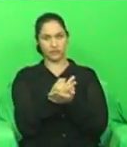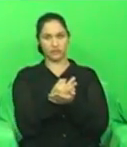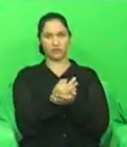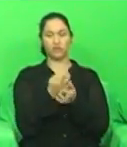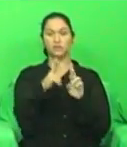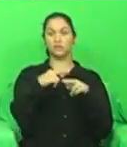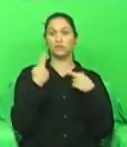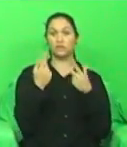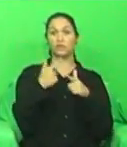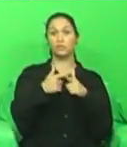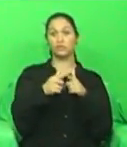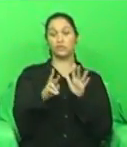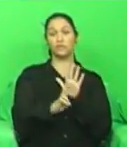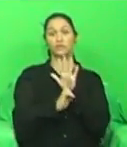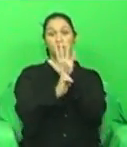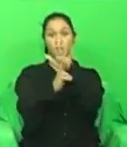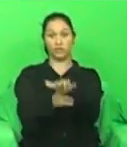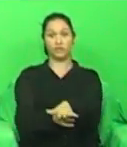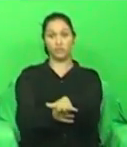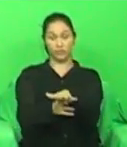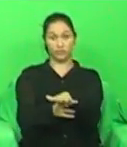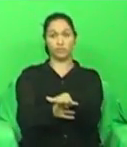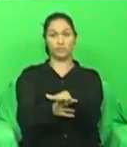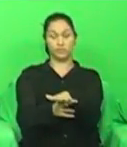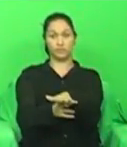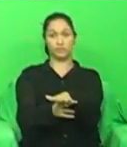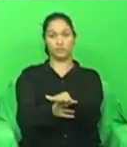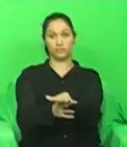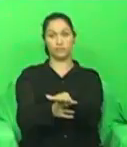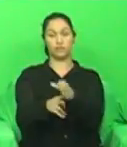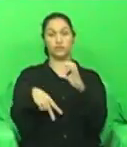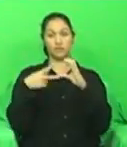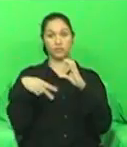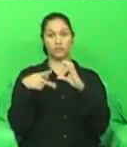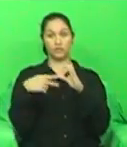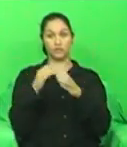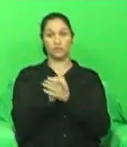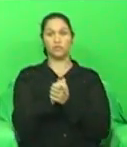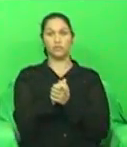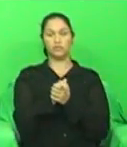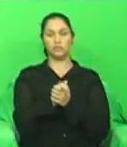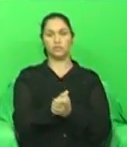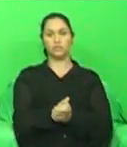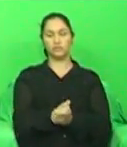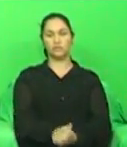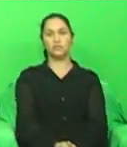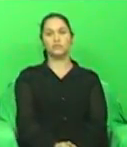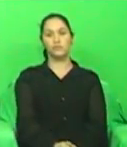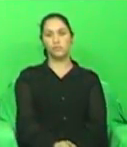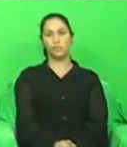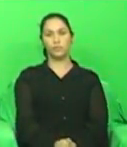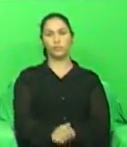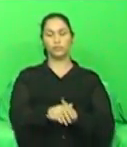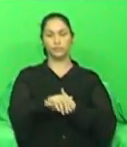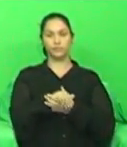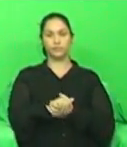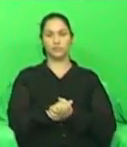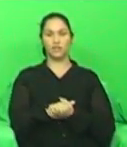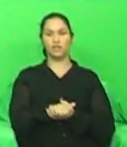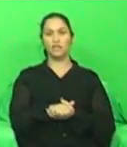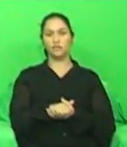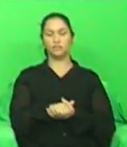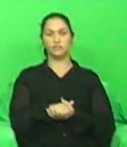de vereadores lá no bairro primeira linha da posse da nova associação de moradores estaremos bem representados vereador